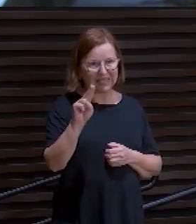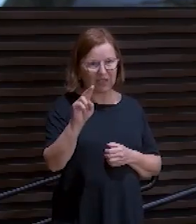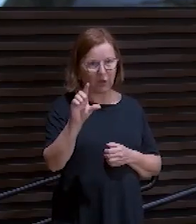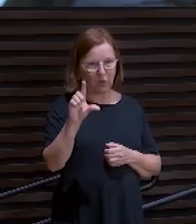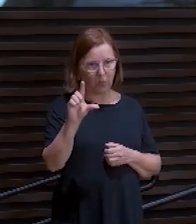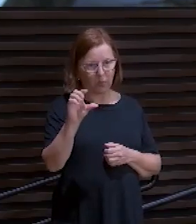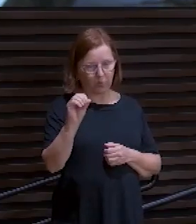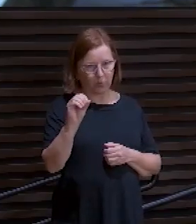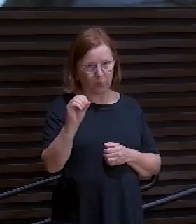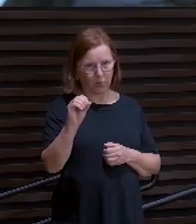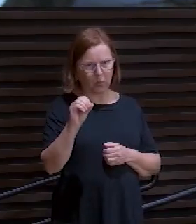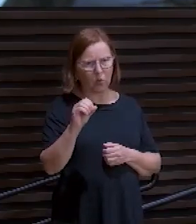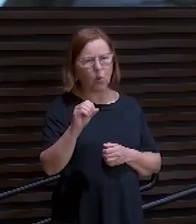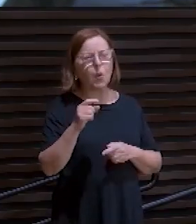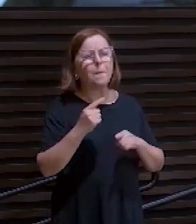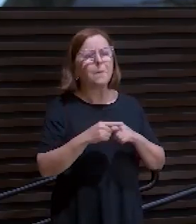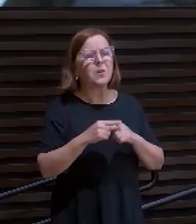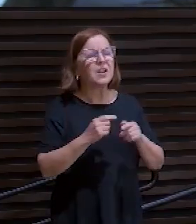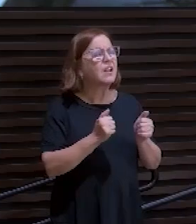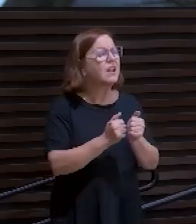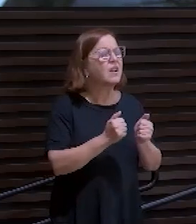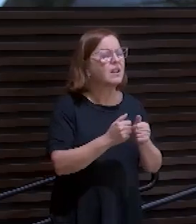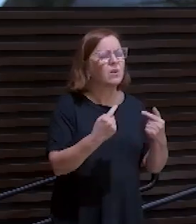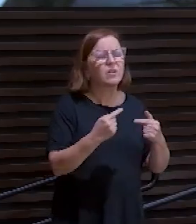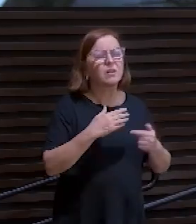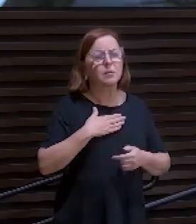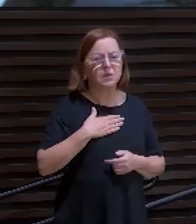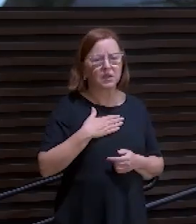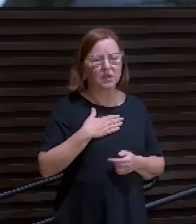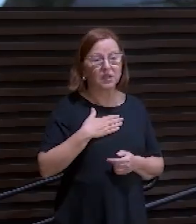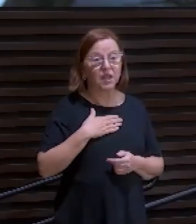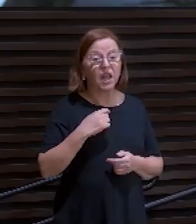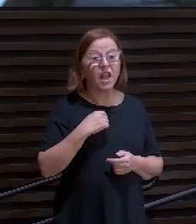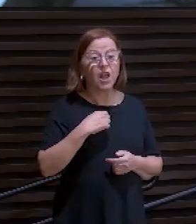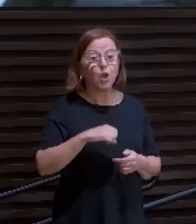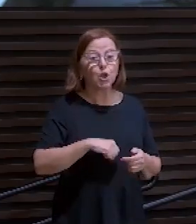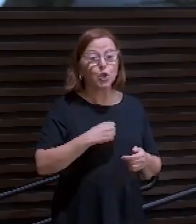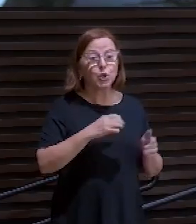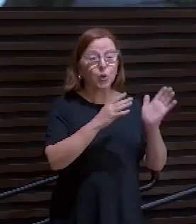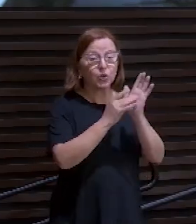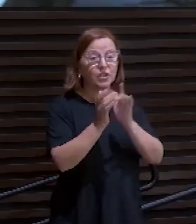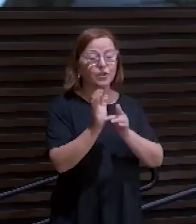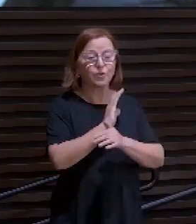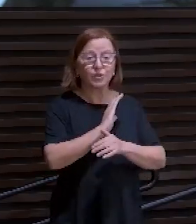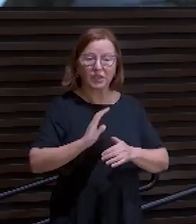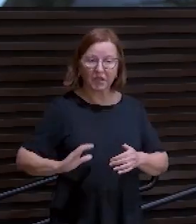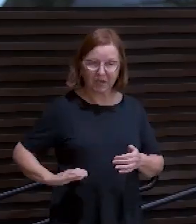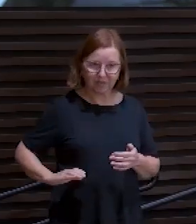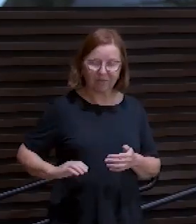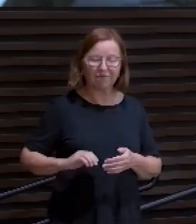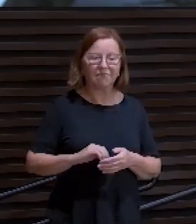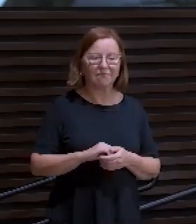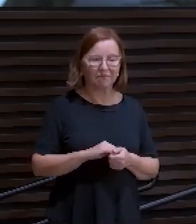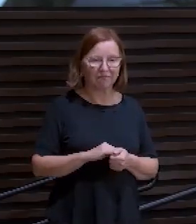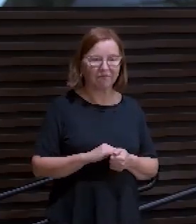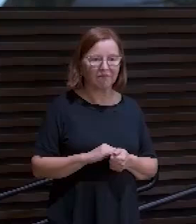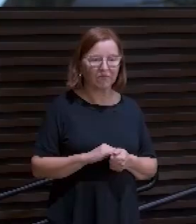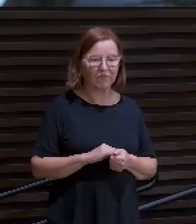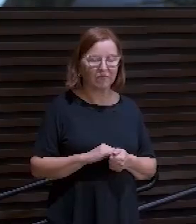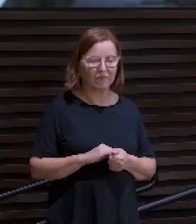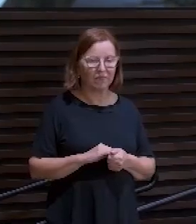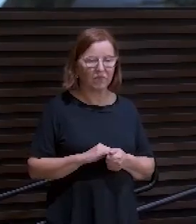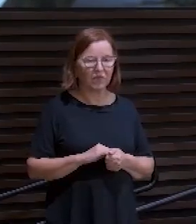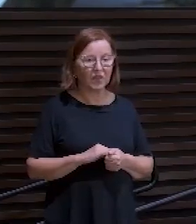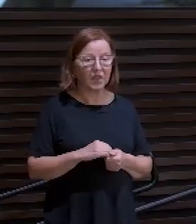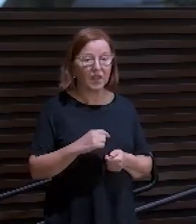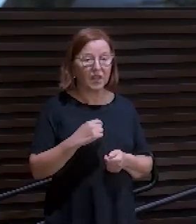persegues. Eu sou Jesus Cristo. Você não me reconheceu, Paulo, mas eu